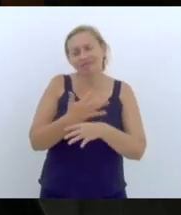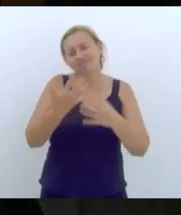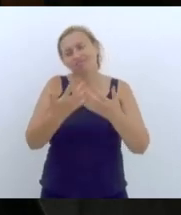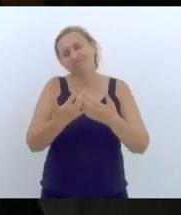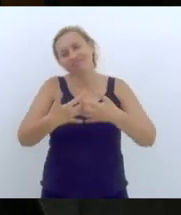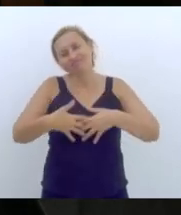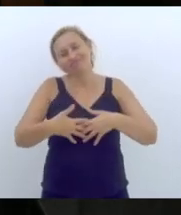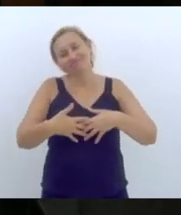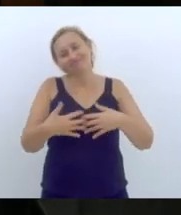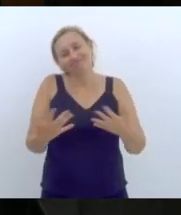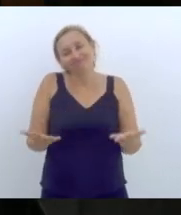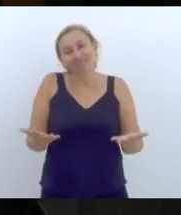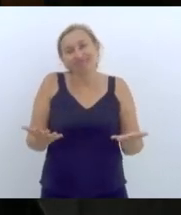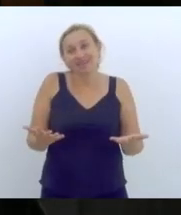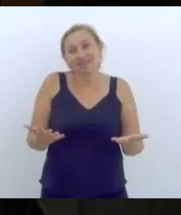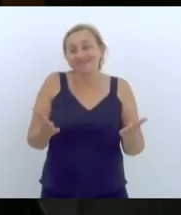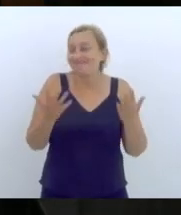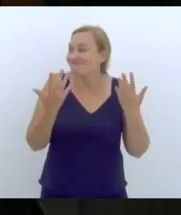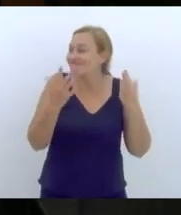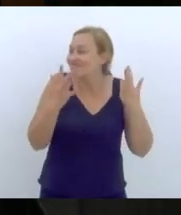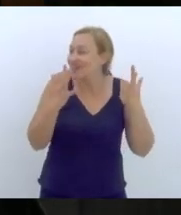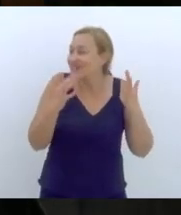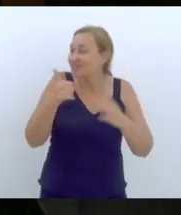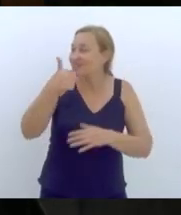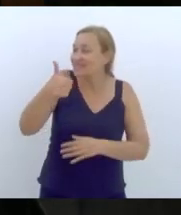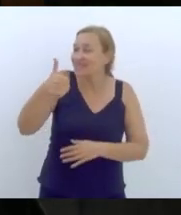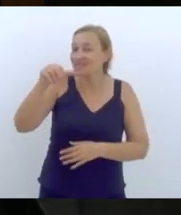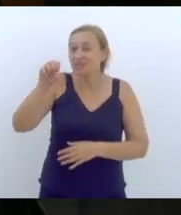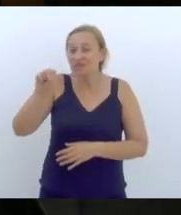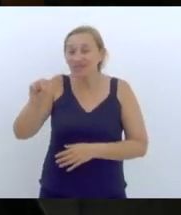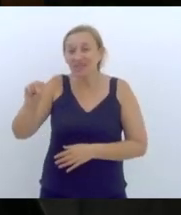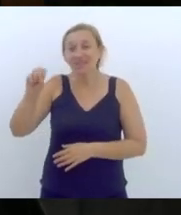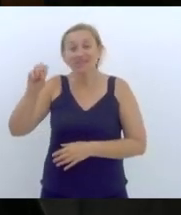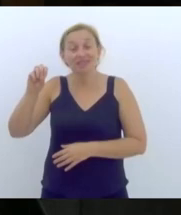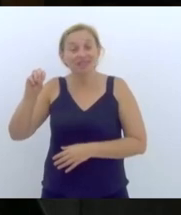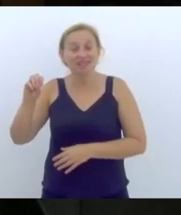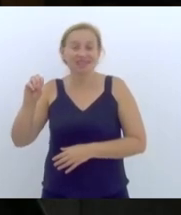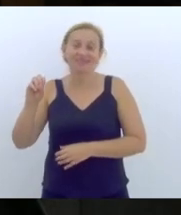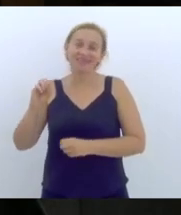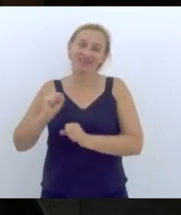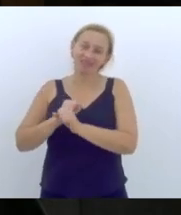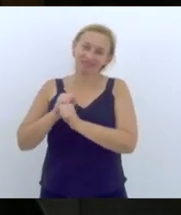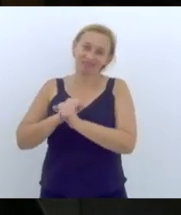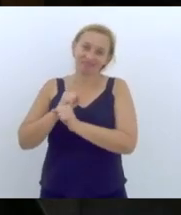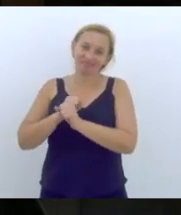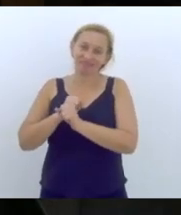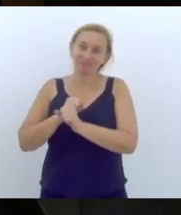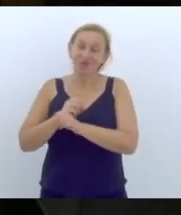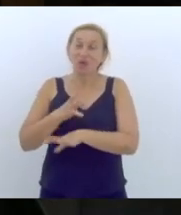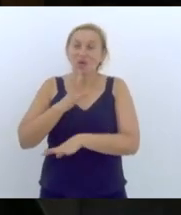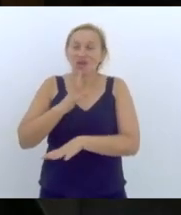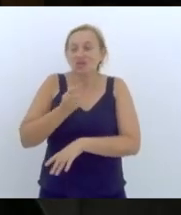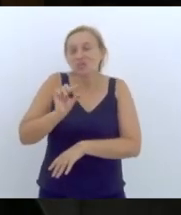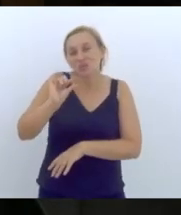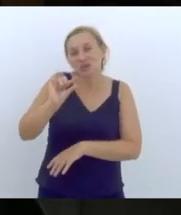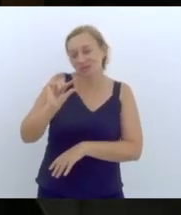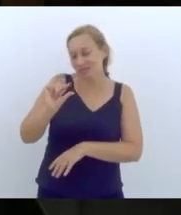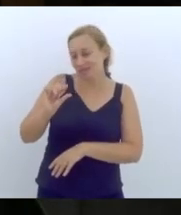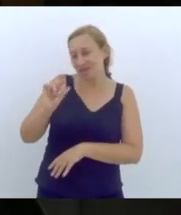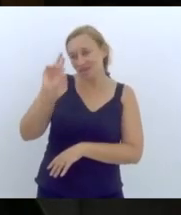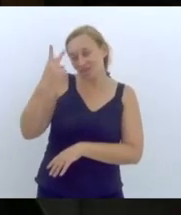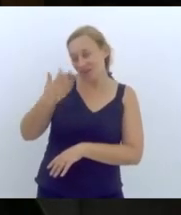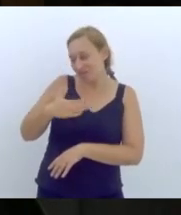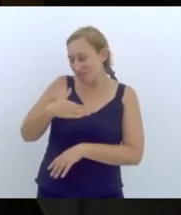Petrópolis, que comemora 180 anos. Para quem conhece um pouco da minha história, sabe que eu